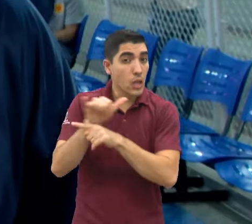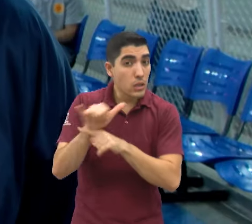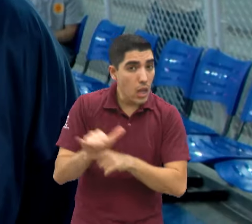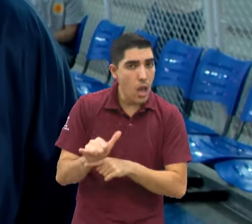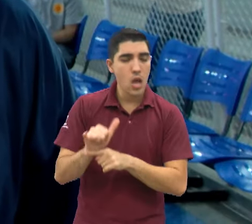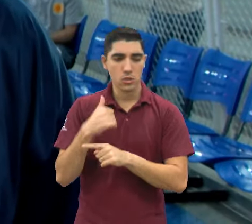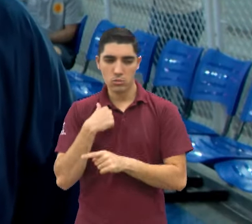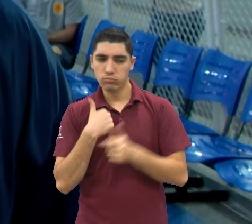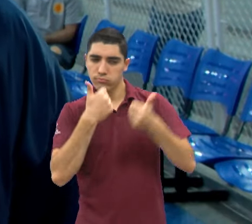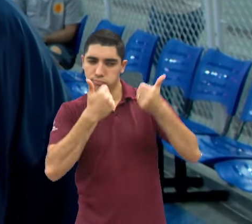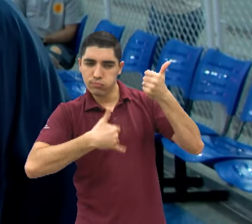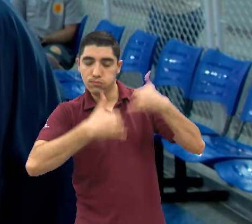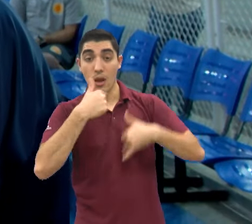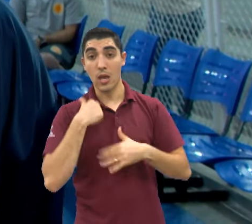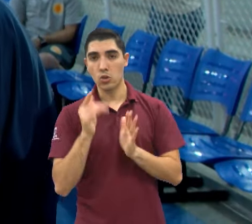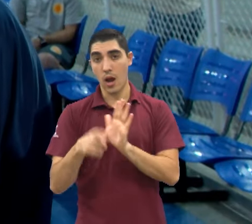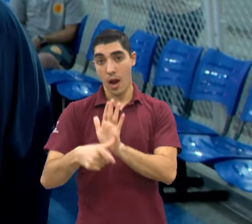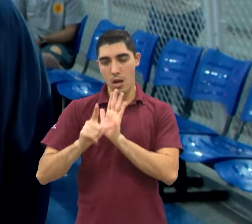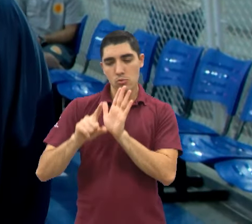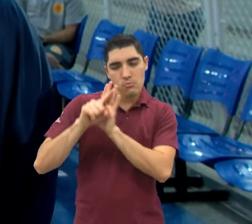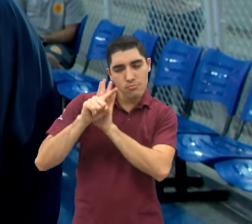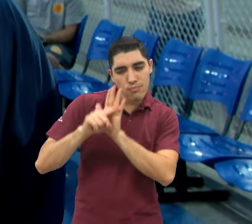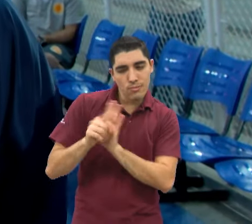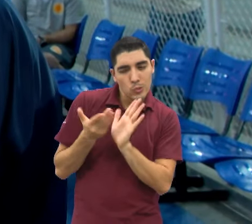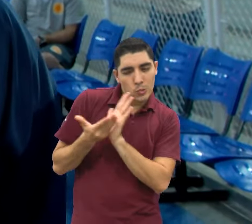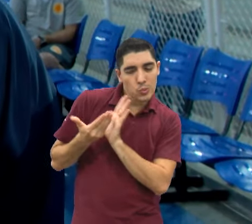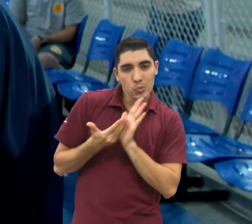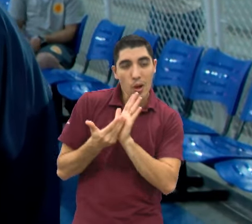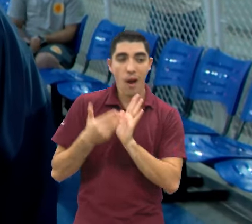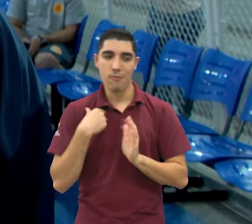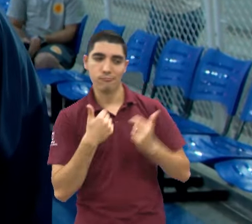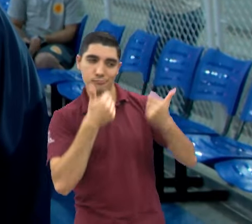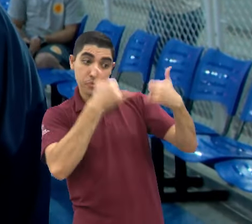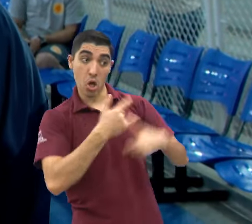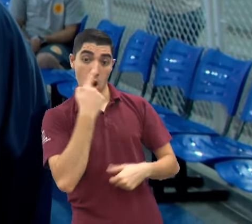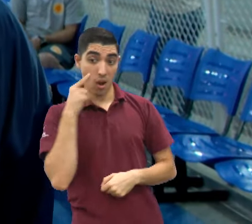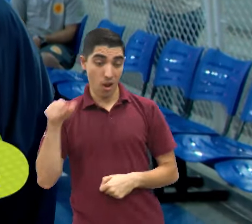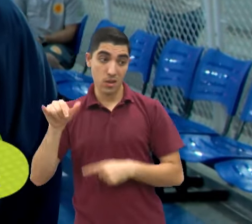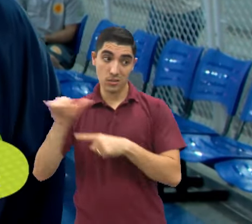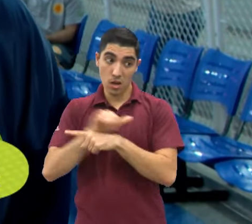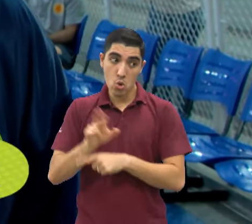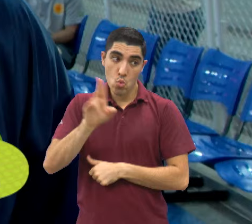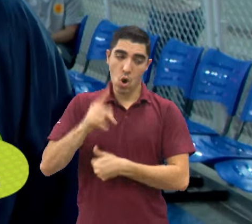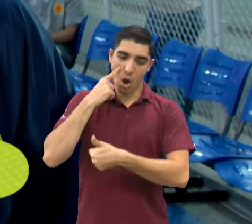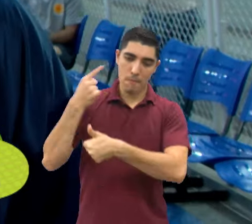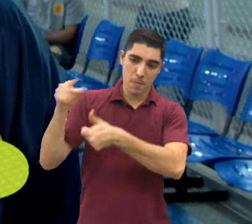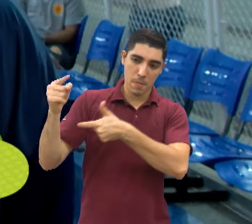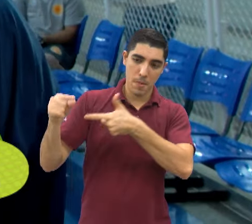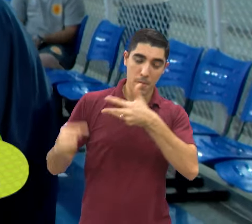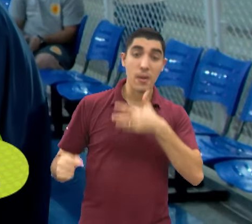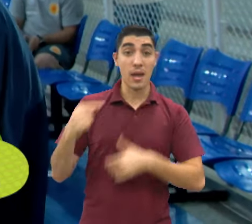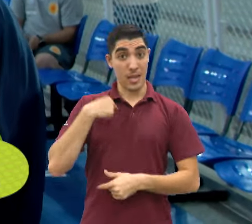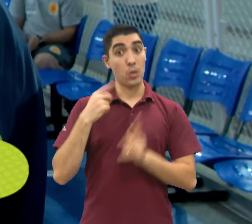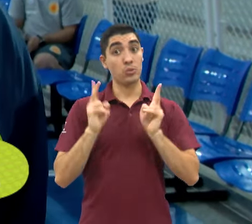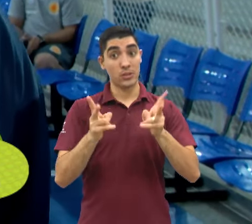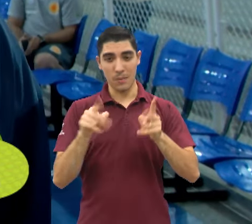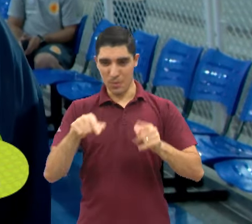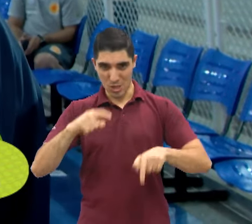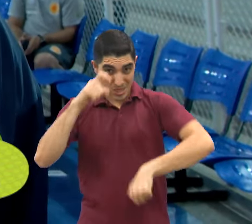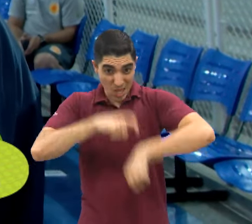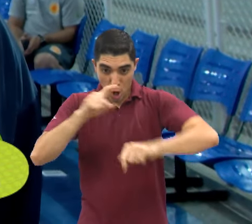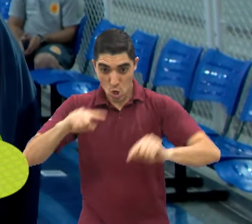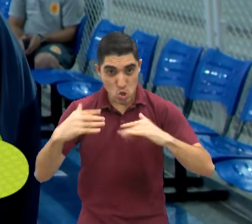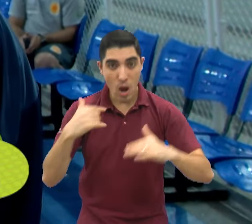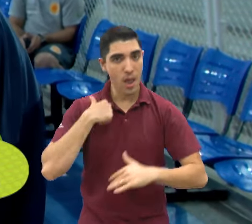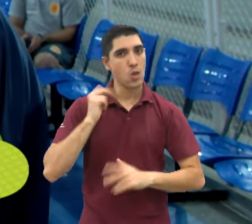né? Essa análise das jogadas do adversário. Então, principalmente quando a gente está defendendo, eu fico mais em pé, eu falo mais, né? E a questão ofensiva